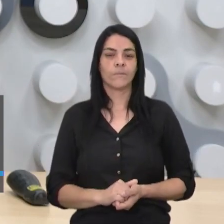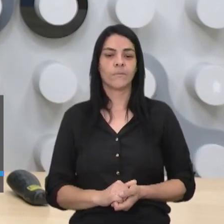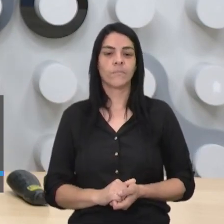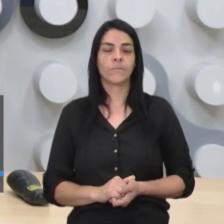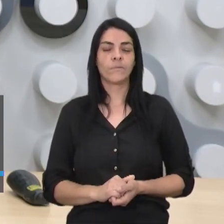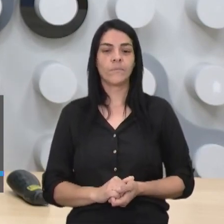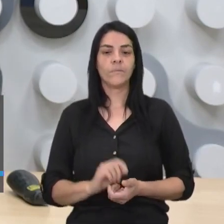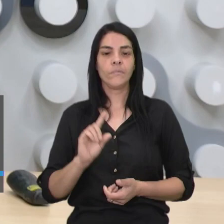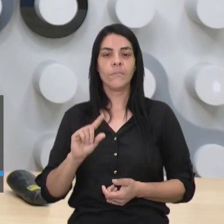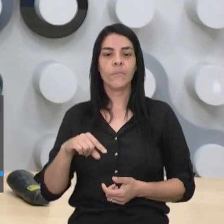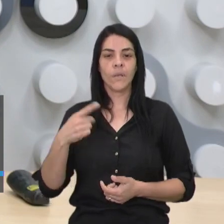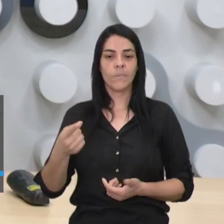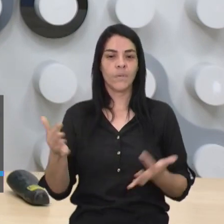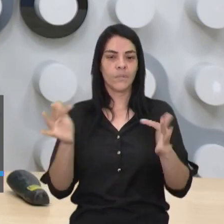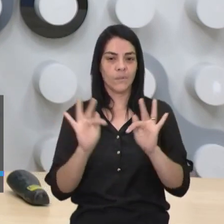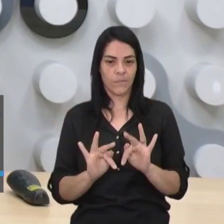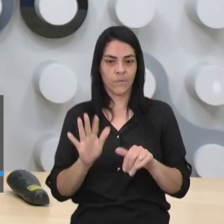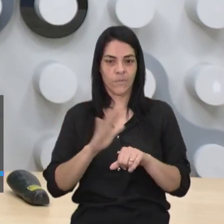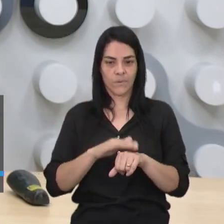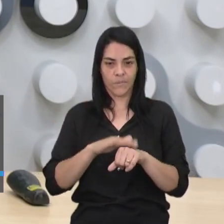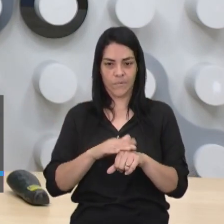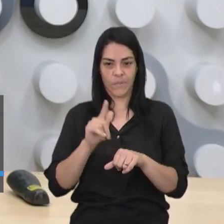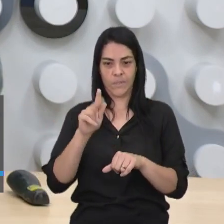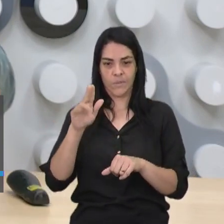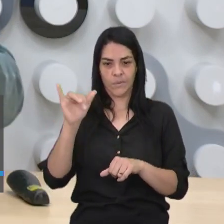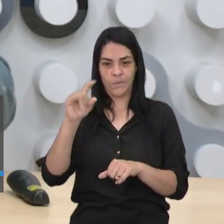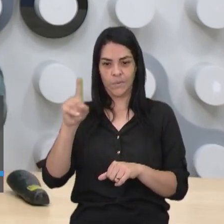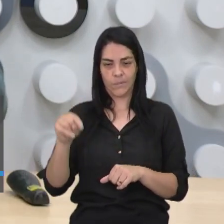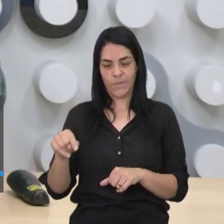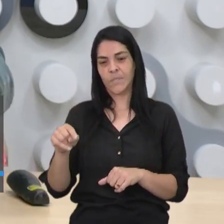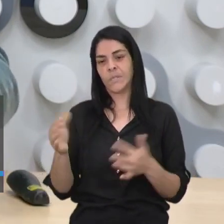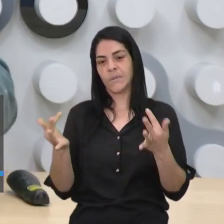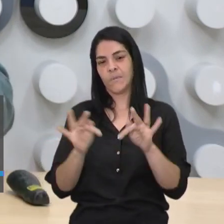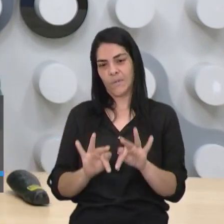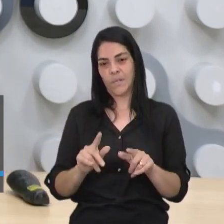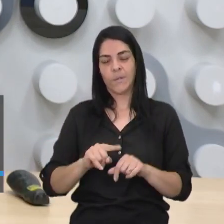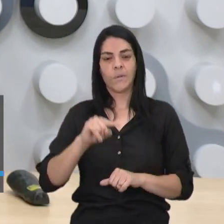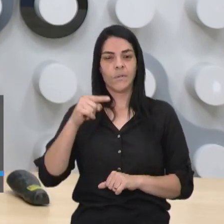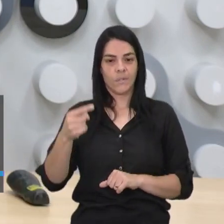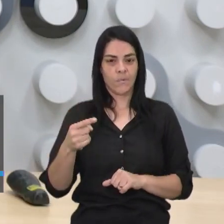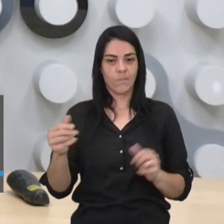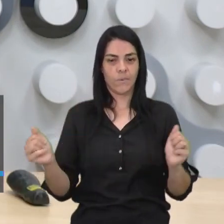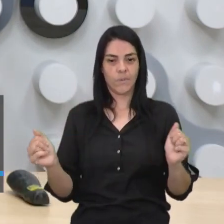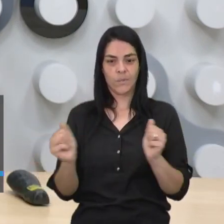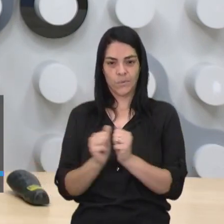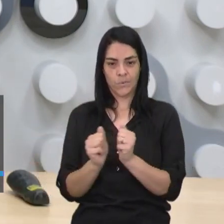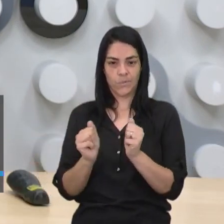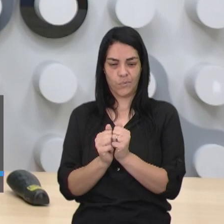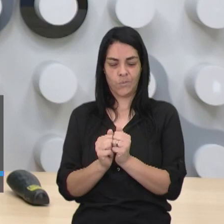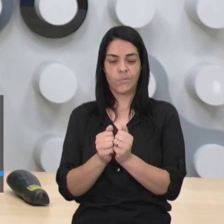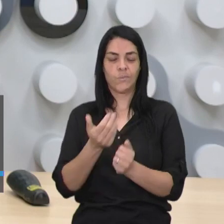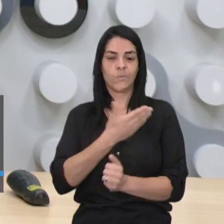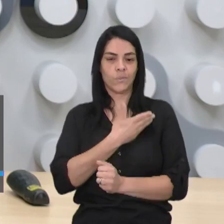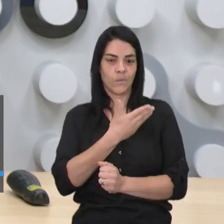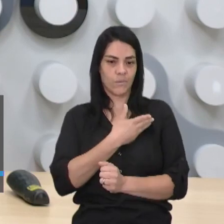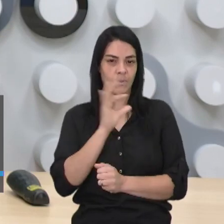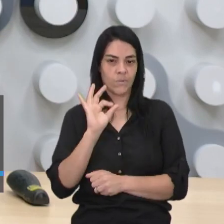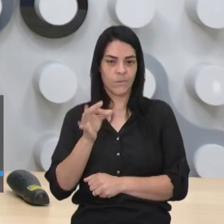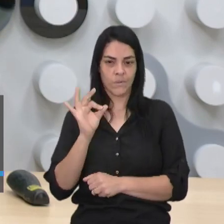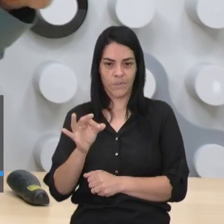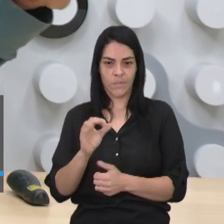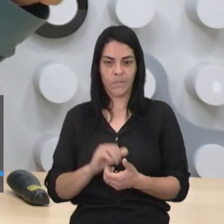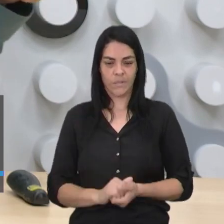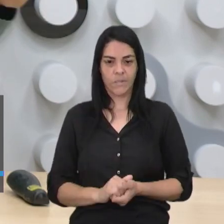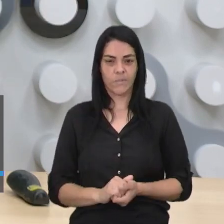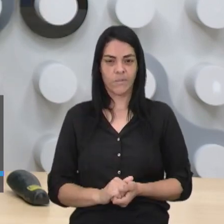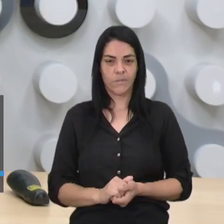por fim, você faz um quiz final, depois dessa instrução entre os coleguinhas. Olha que interessante, tá certo? Ficando o